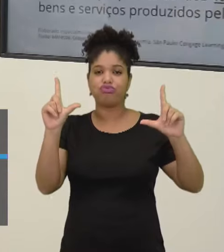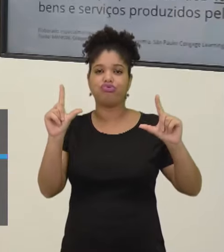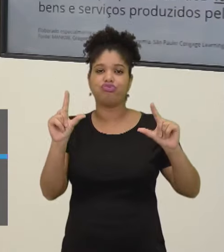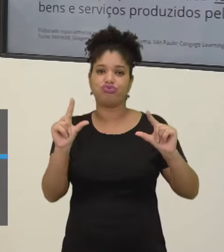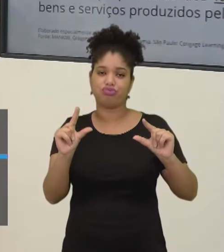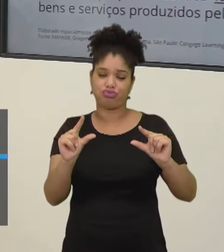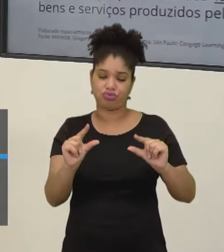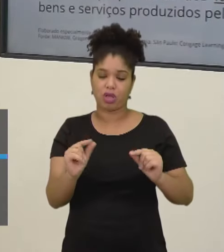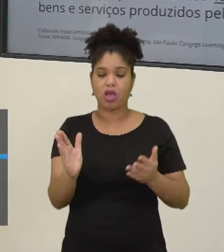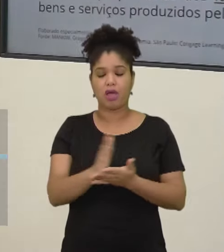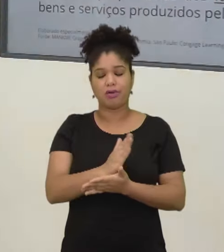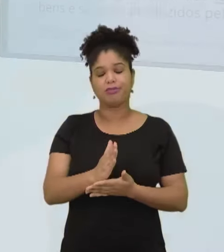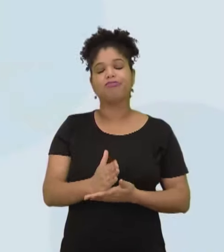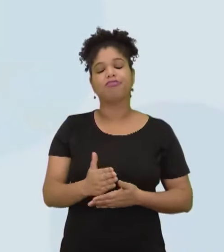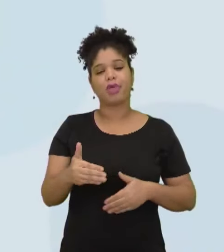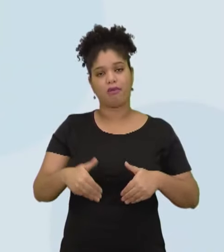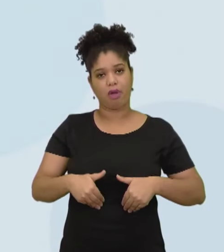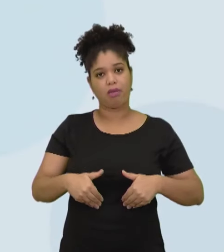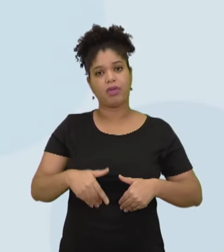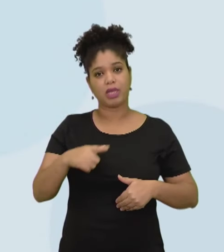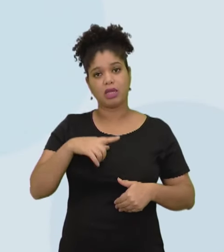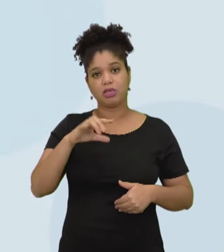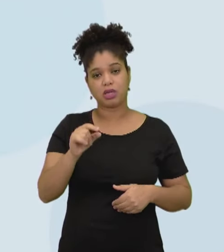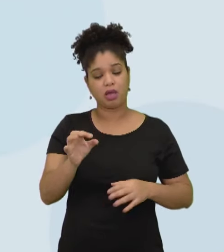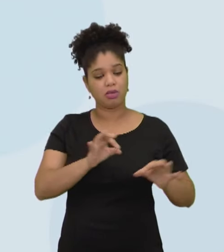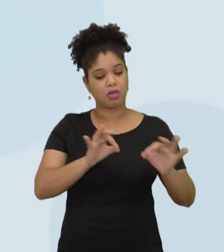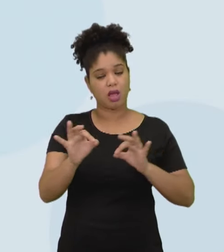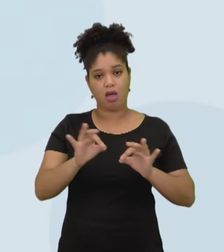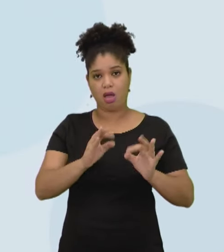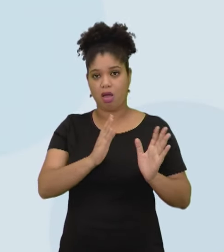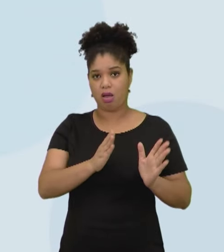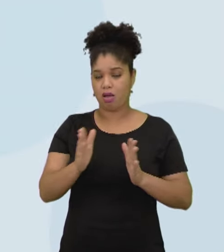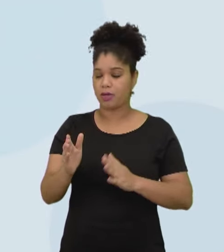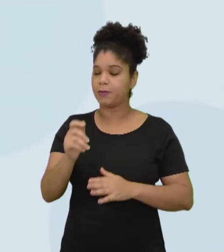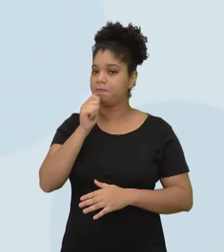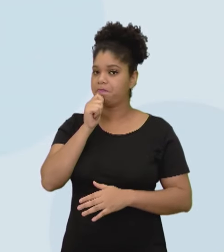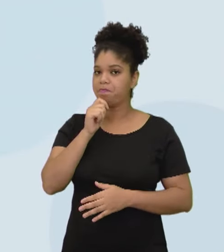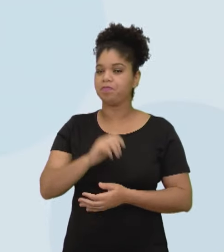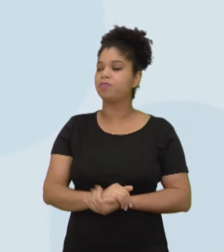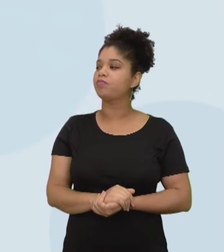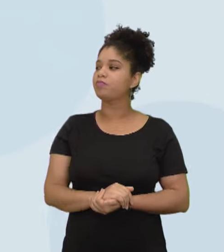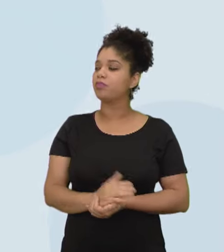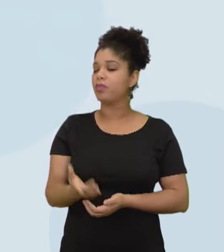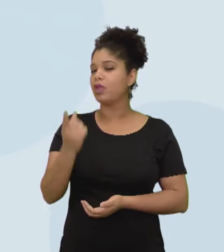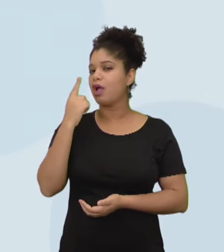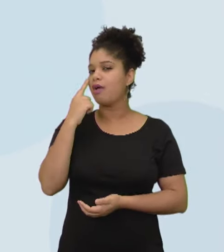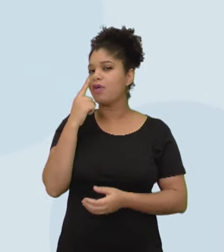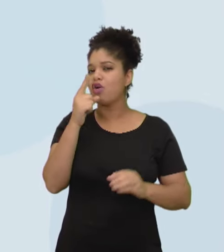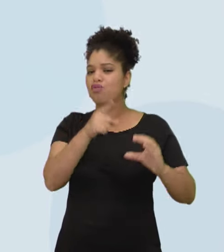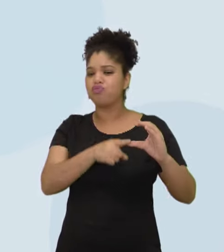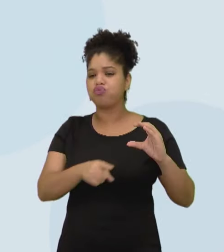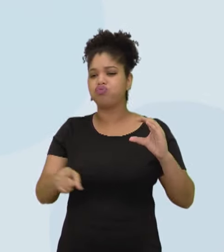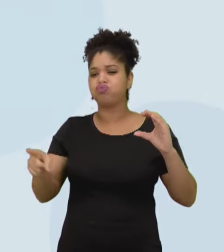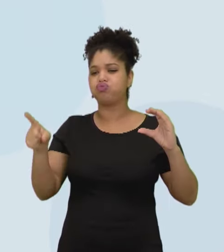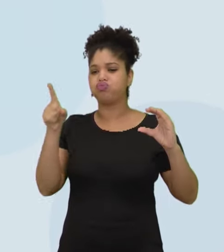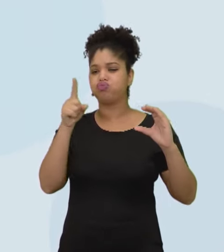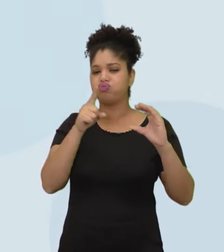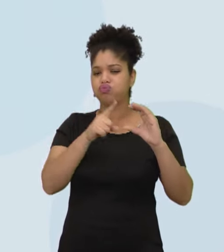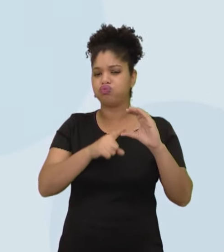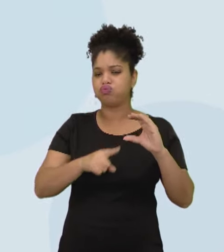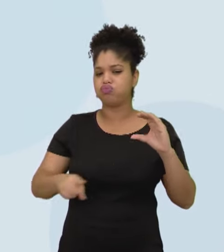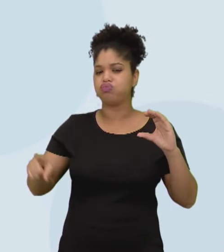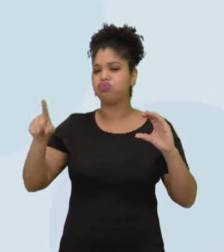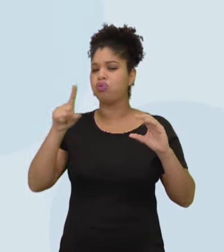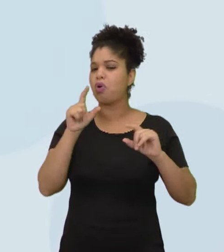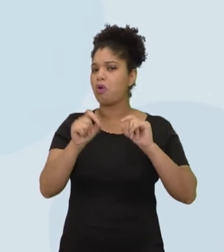fome. E aí, ó, a gente vai entender um pouquinho o diagrama do fluxo circular, que é um fenômeno